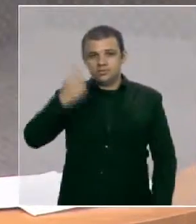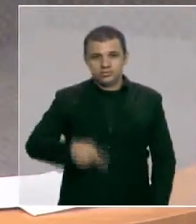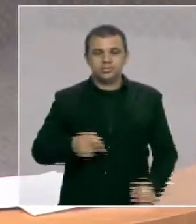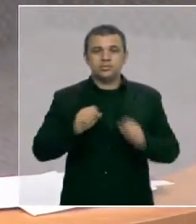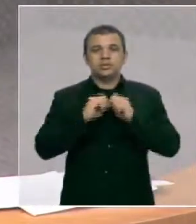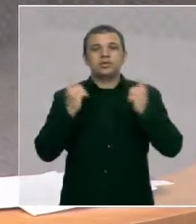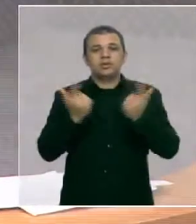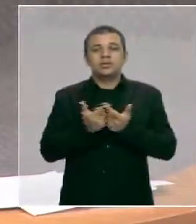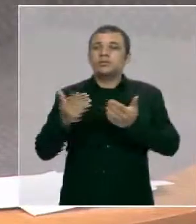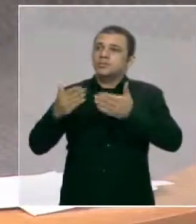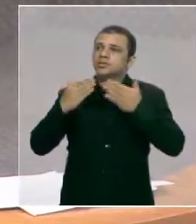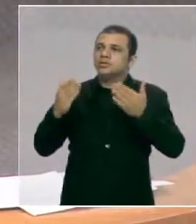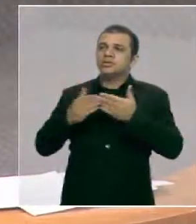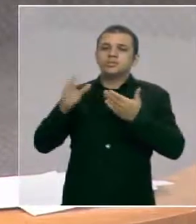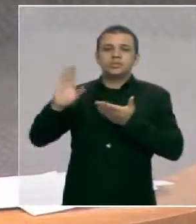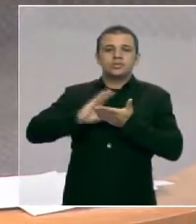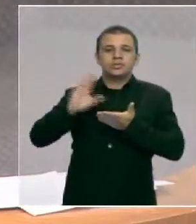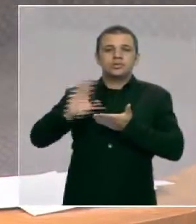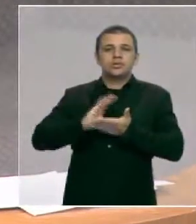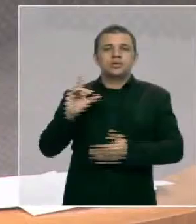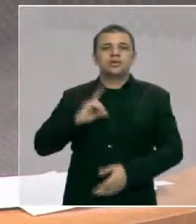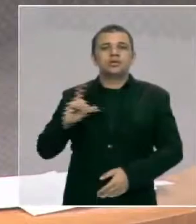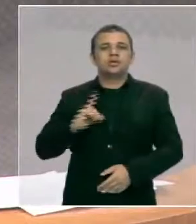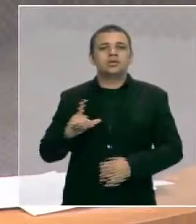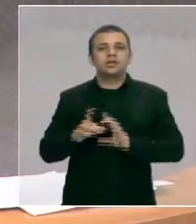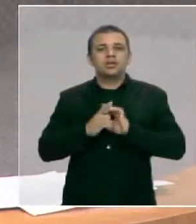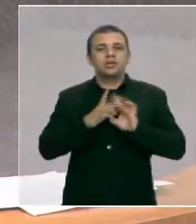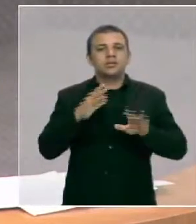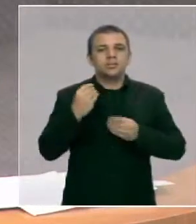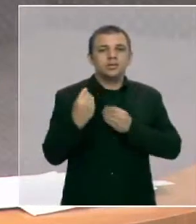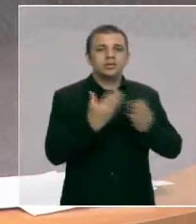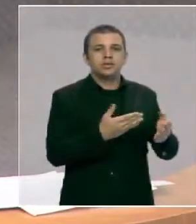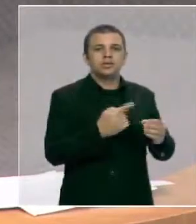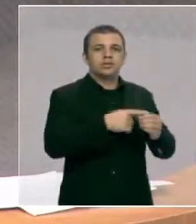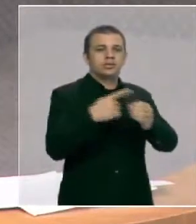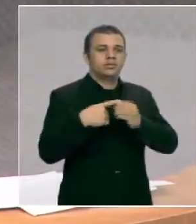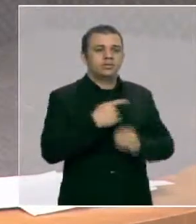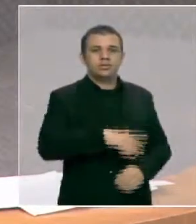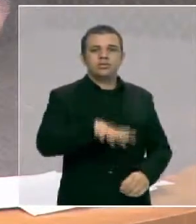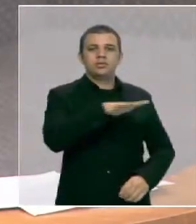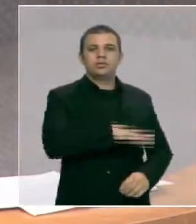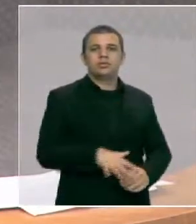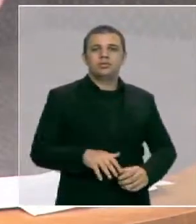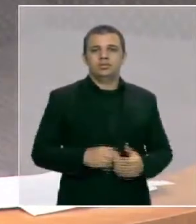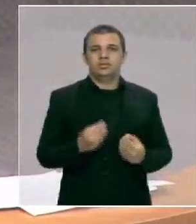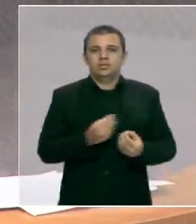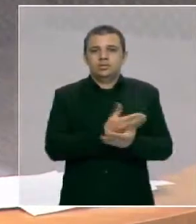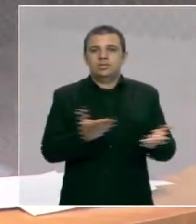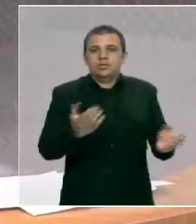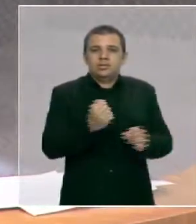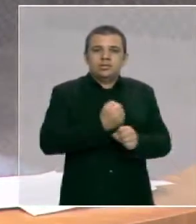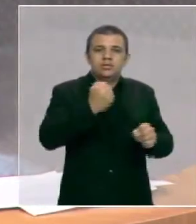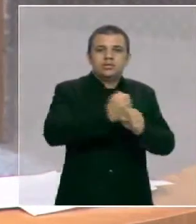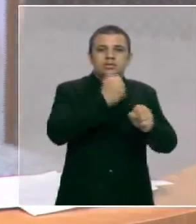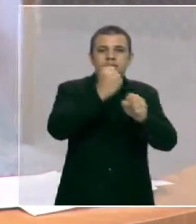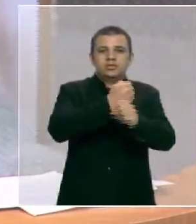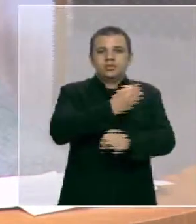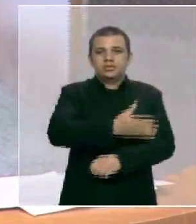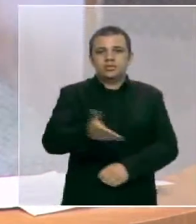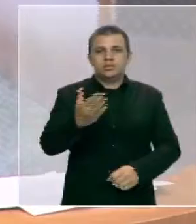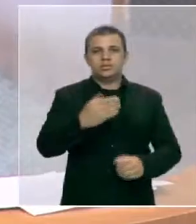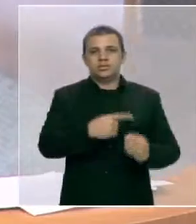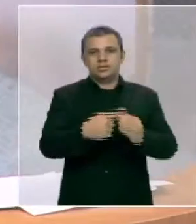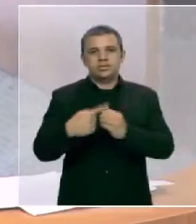suas emendas para liberar para os seus municípios, para dar obras aos seus municípios. E